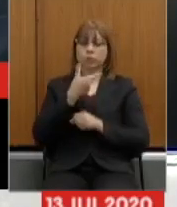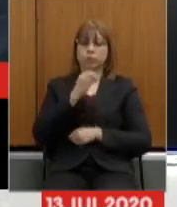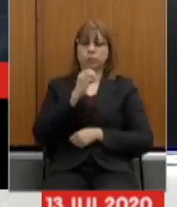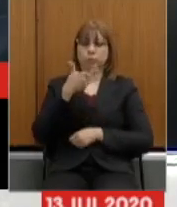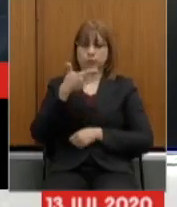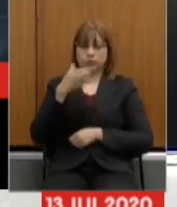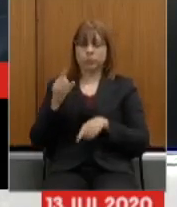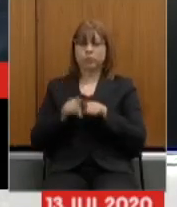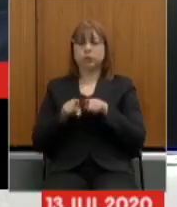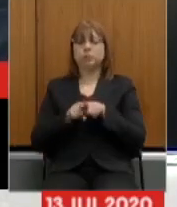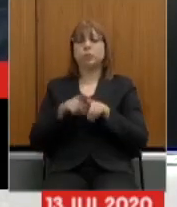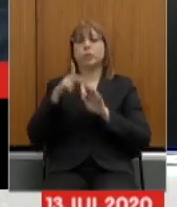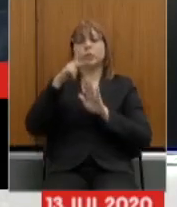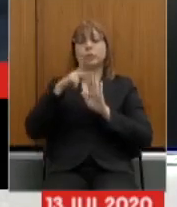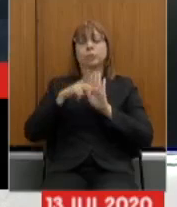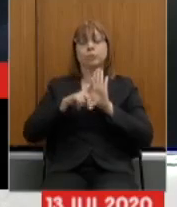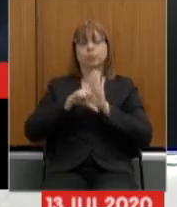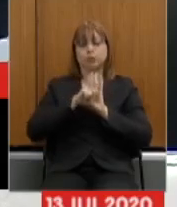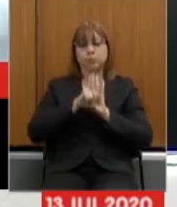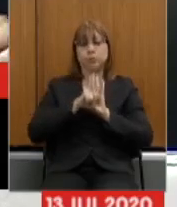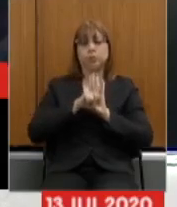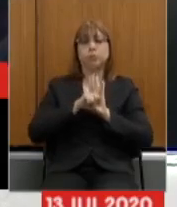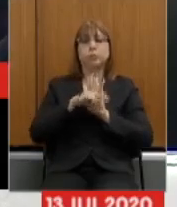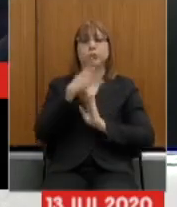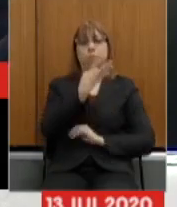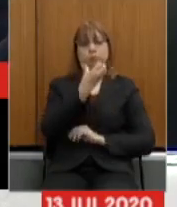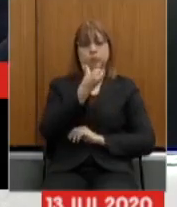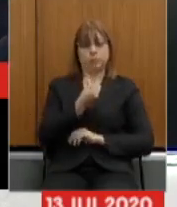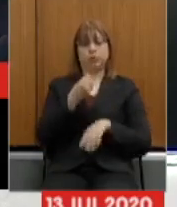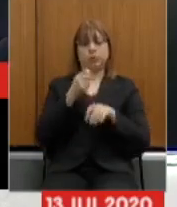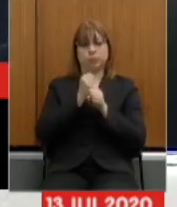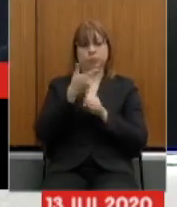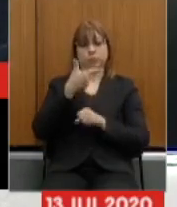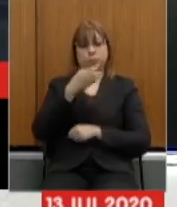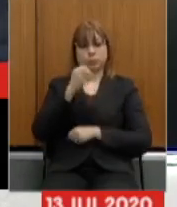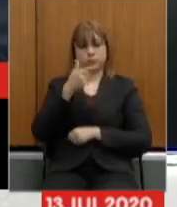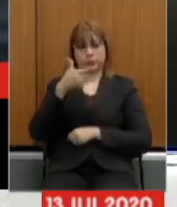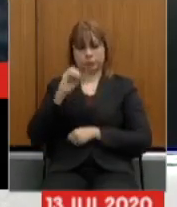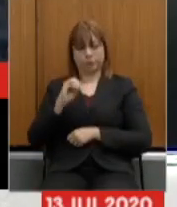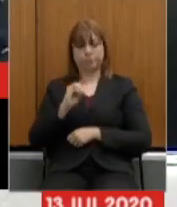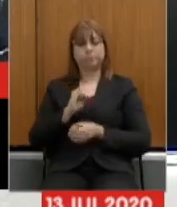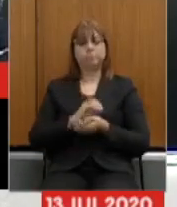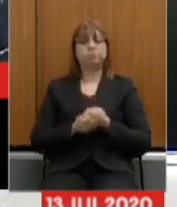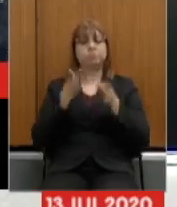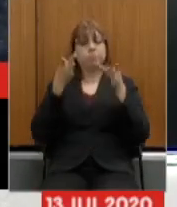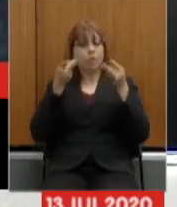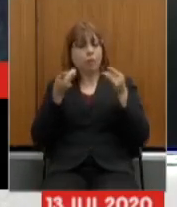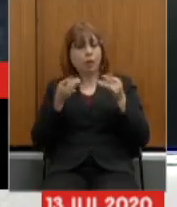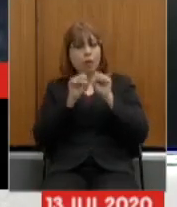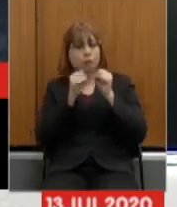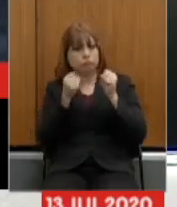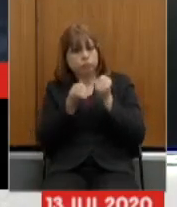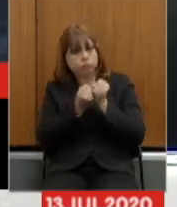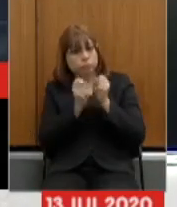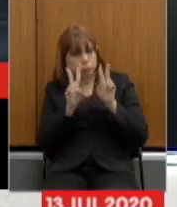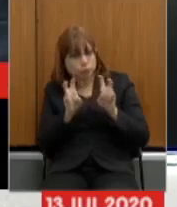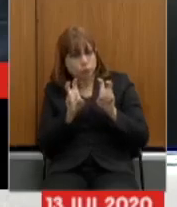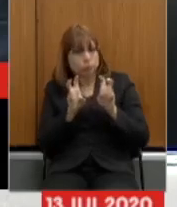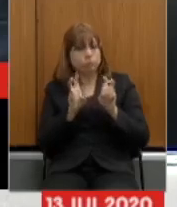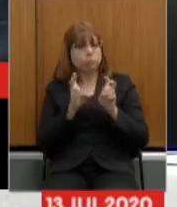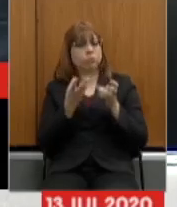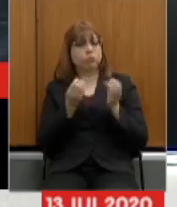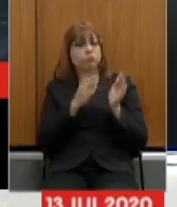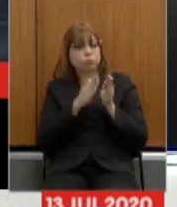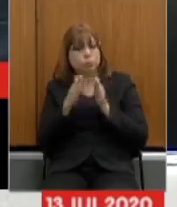lei complementar nº 46 de 2020. Mais detalhes sobre o seminário e a sua programação